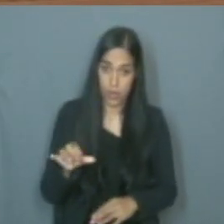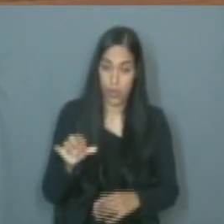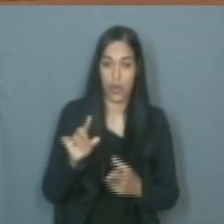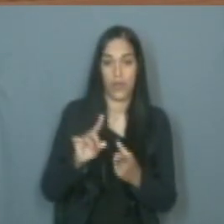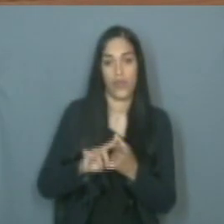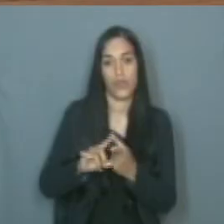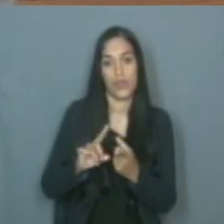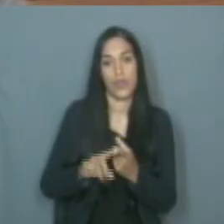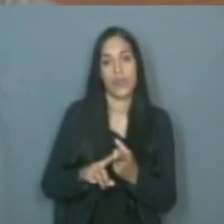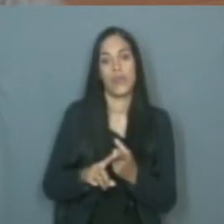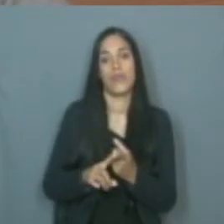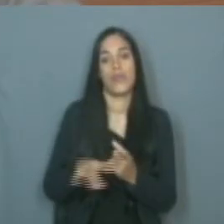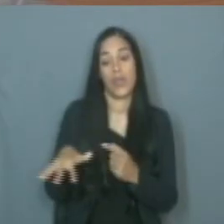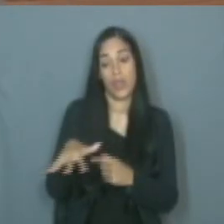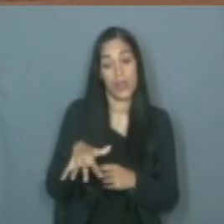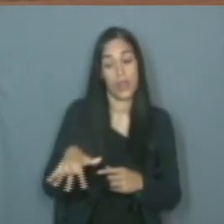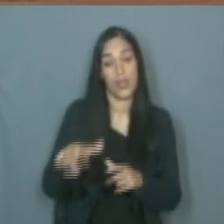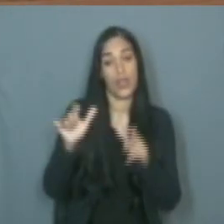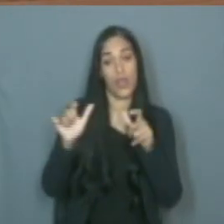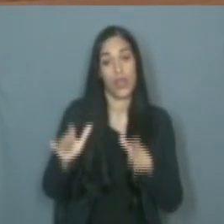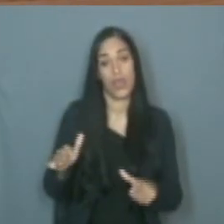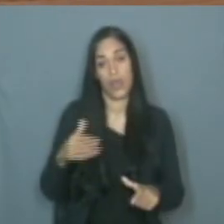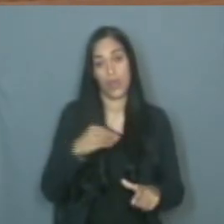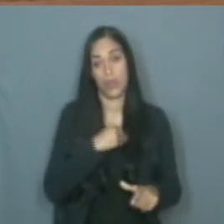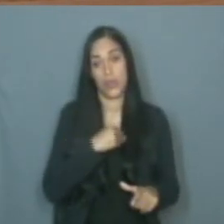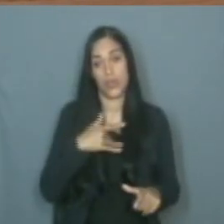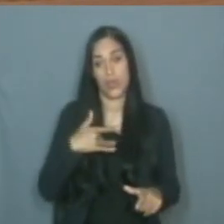também daquela unidade de saúde.